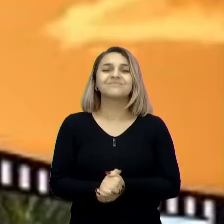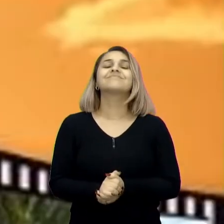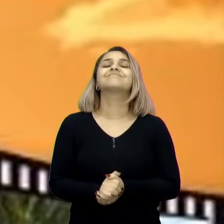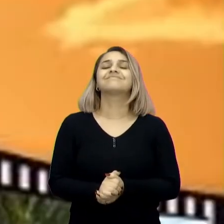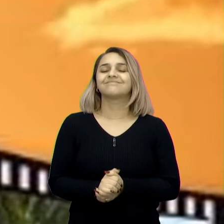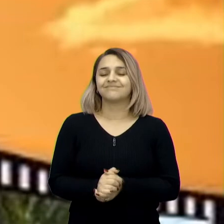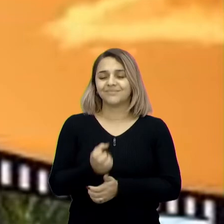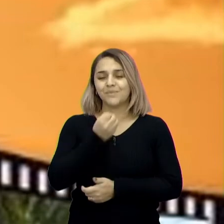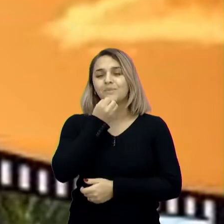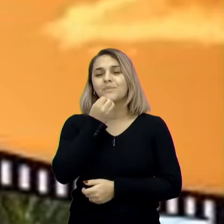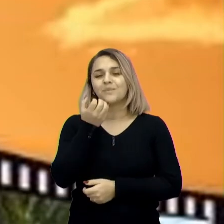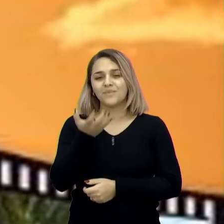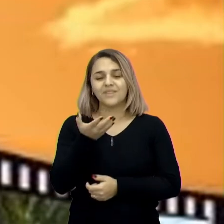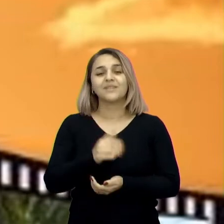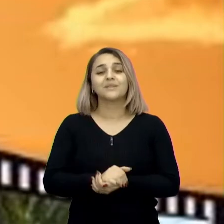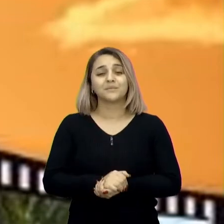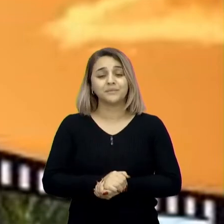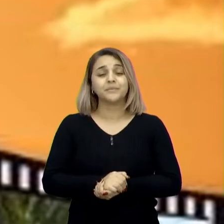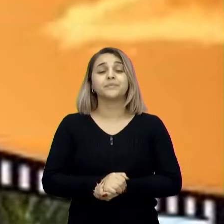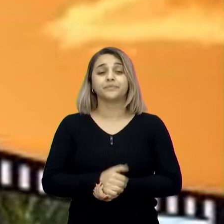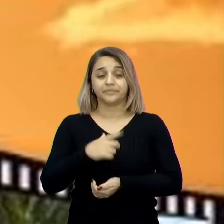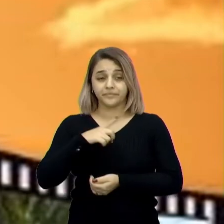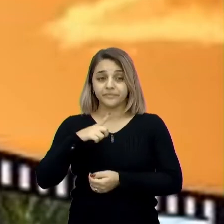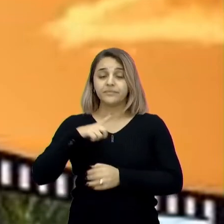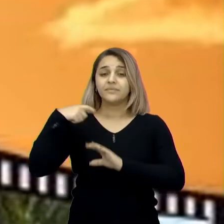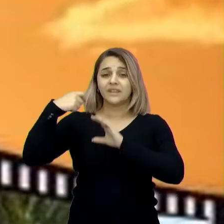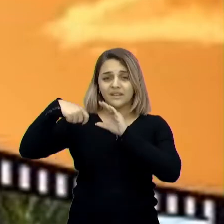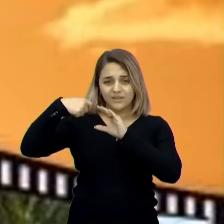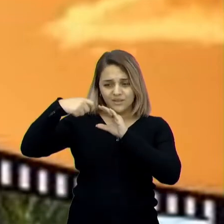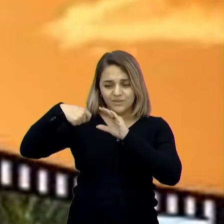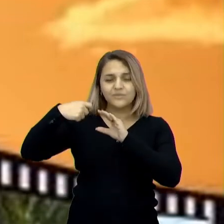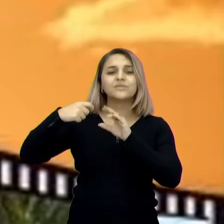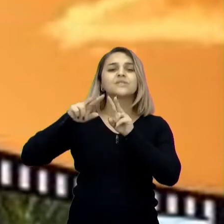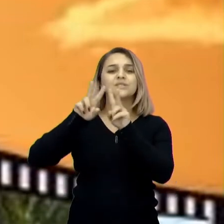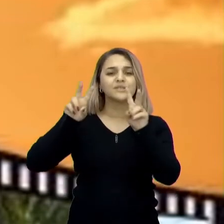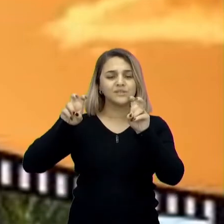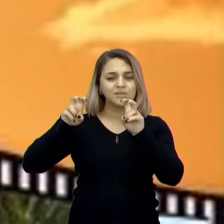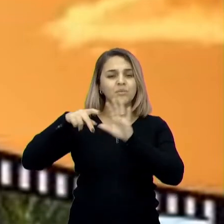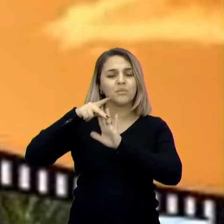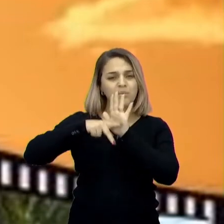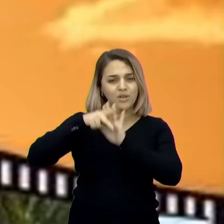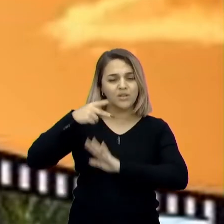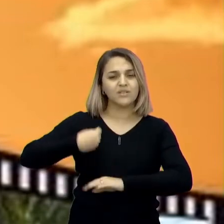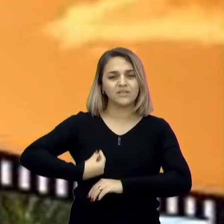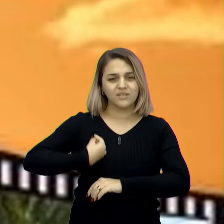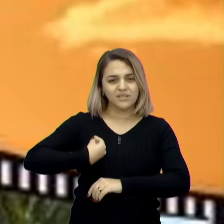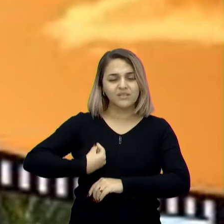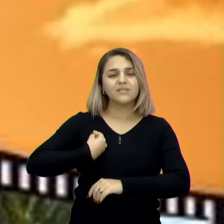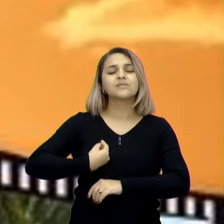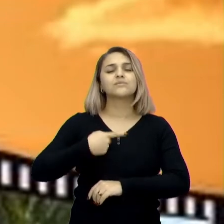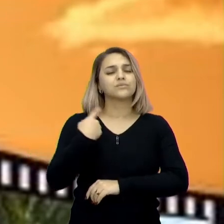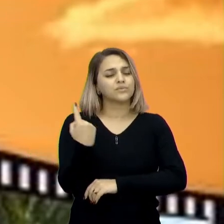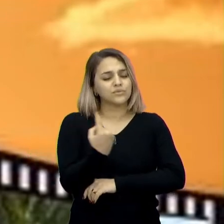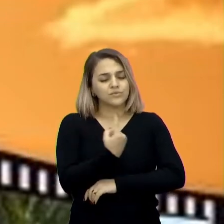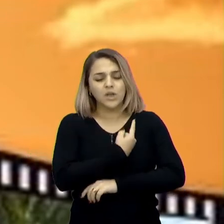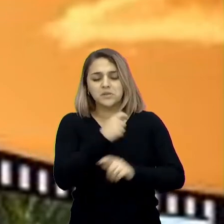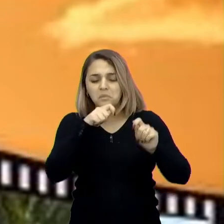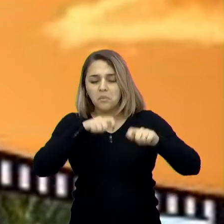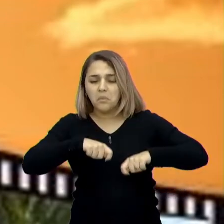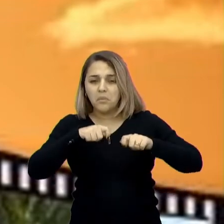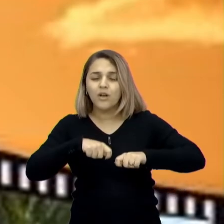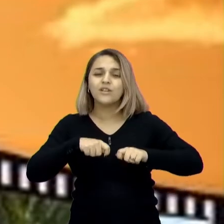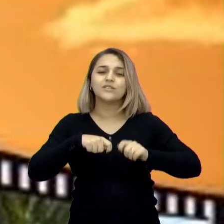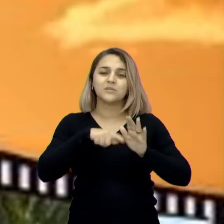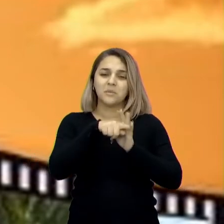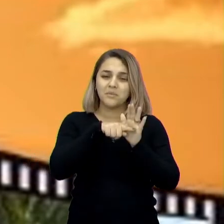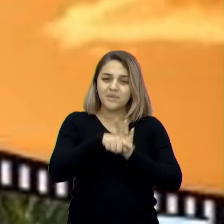Muito bem, turma. Então tivemos mais um vídeo aí, né, relacionado a projeto de vida que a gente pode explorar na hora da